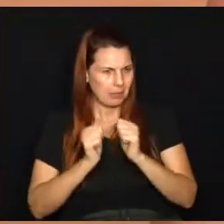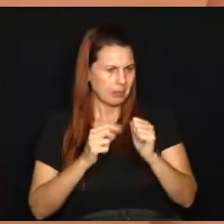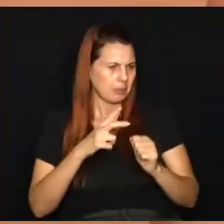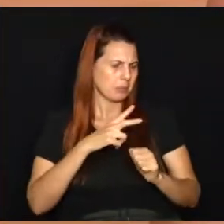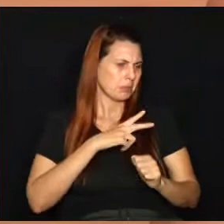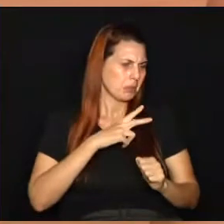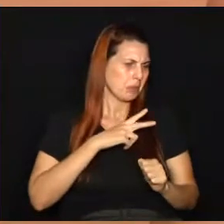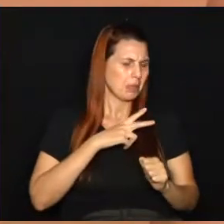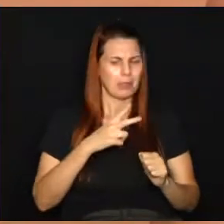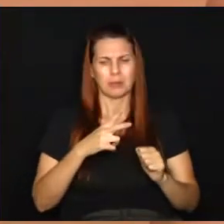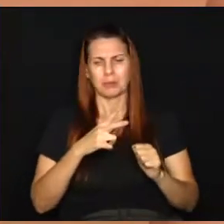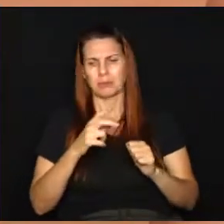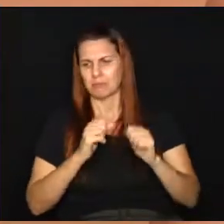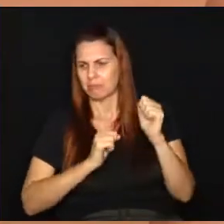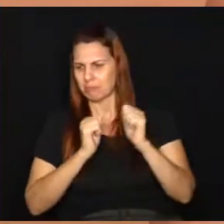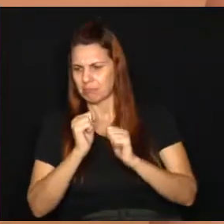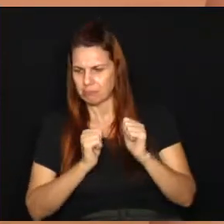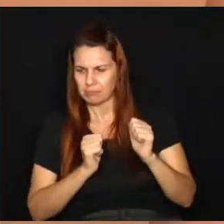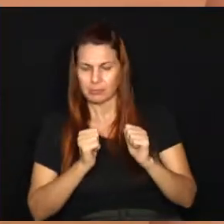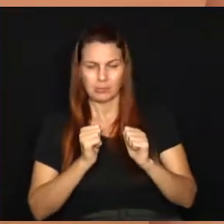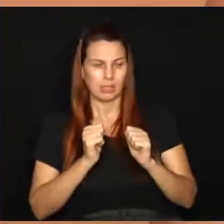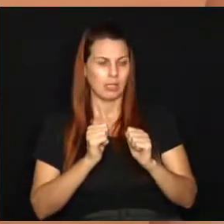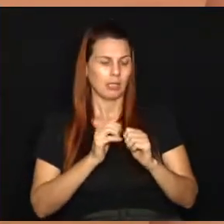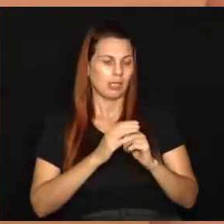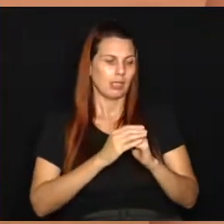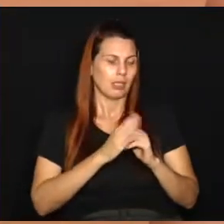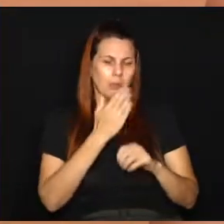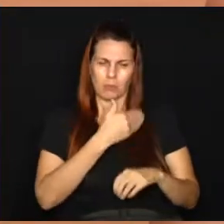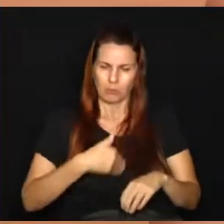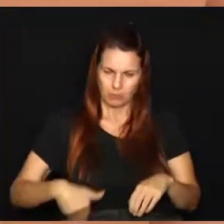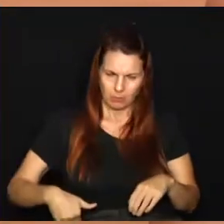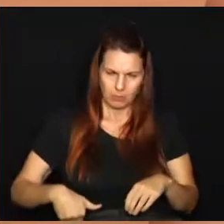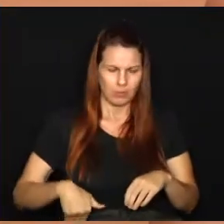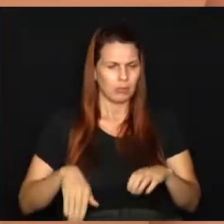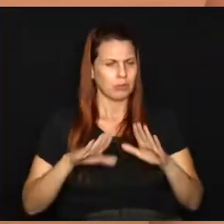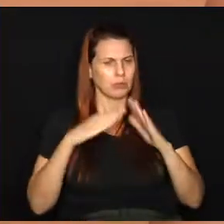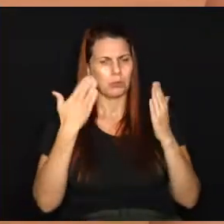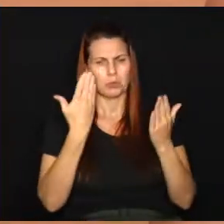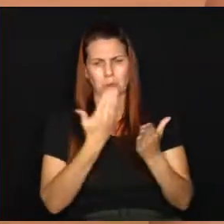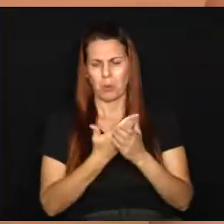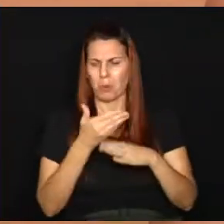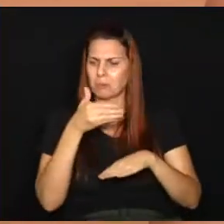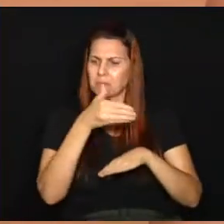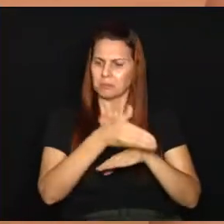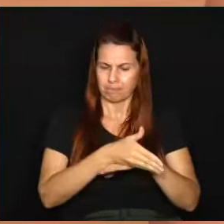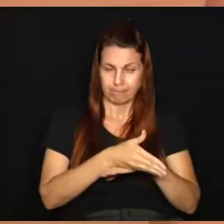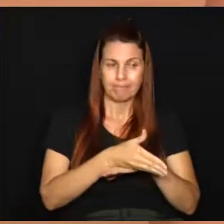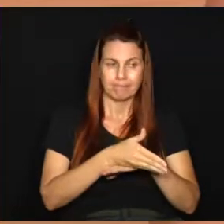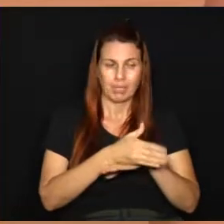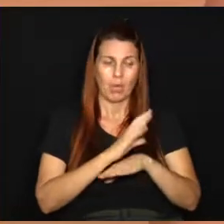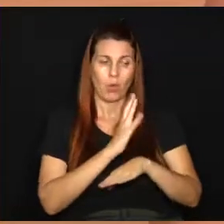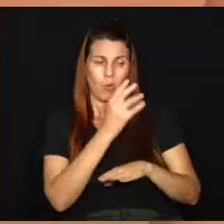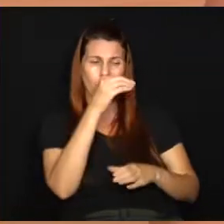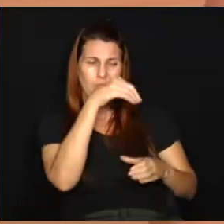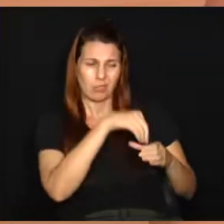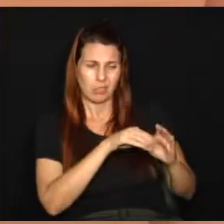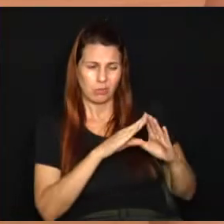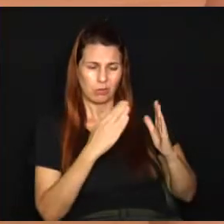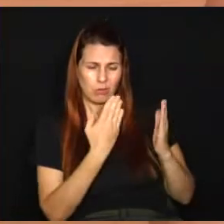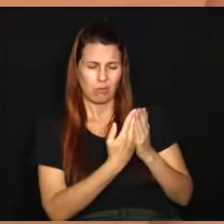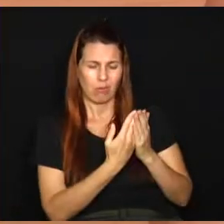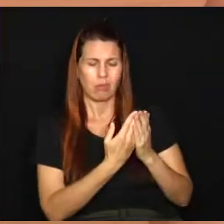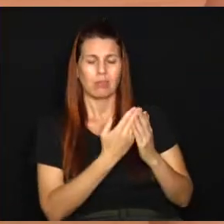poder público, a gente vai a escolas, né? O problema dentro das escolas é muito grave. A gente